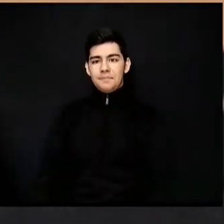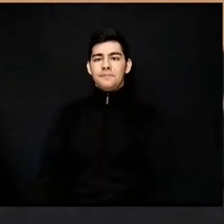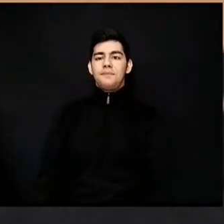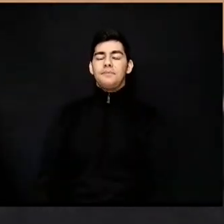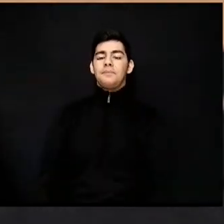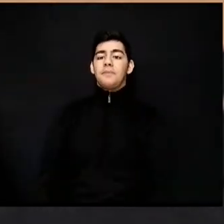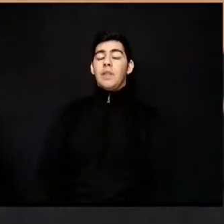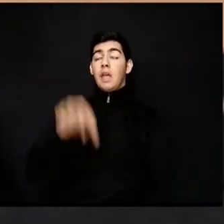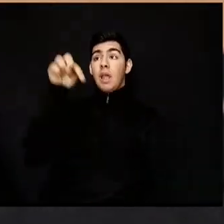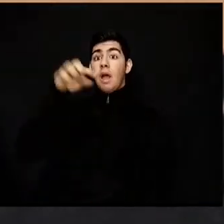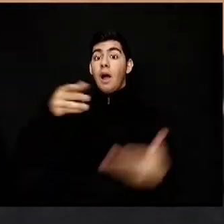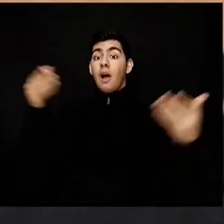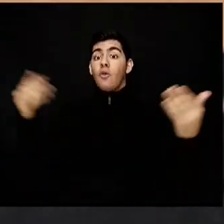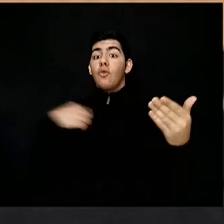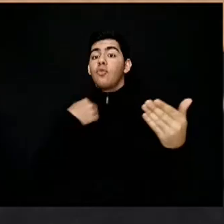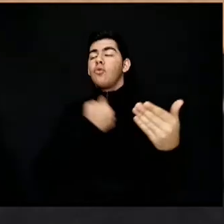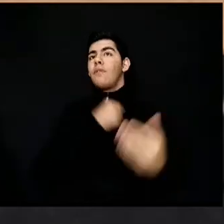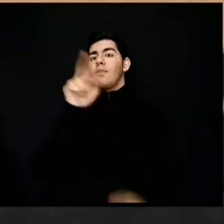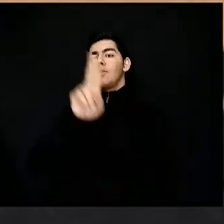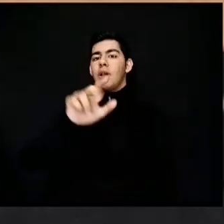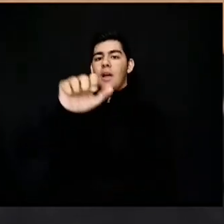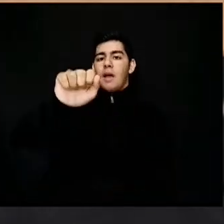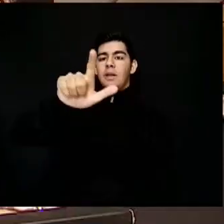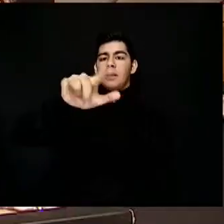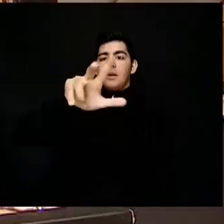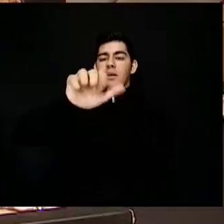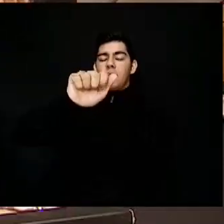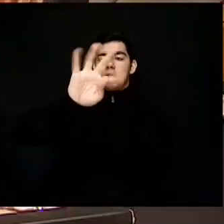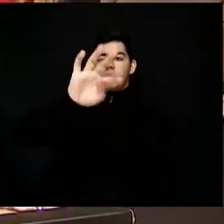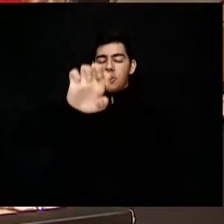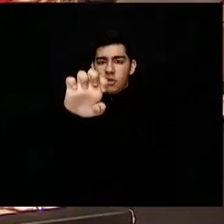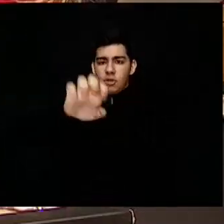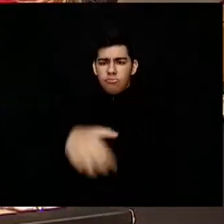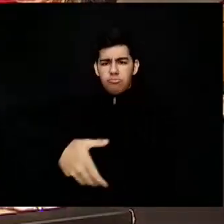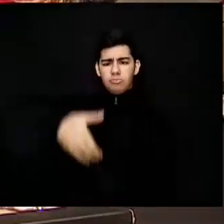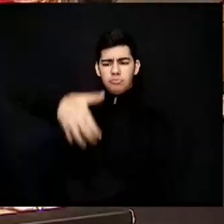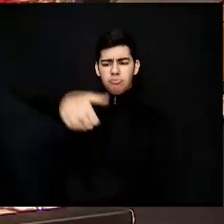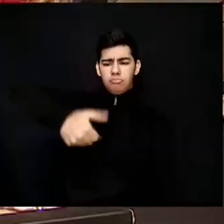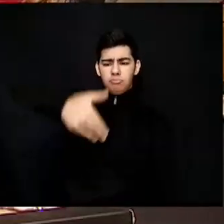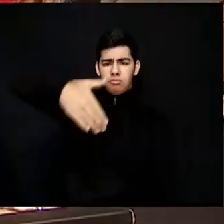o alicate. Ah, e também